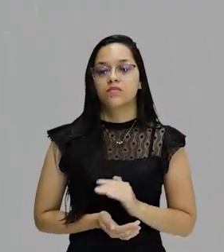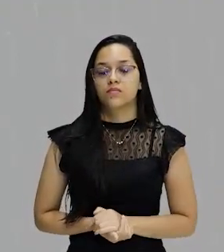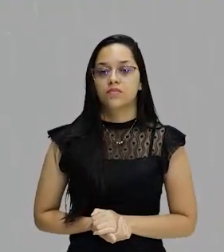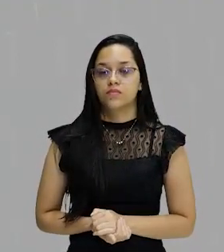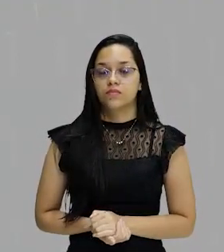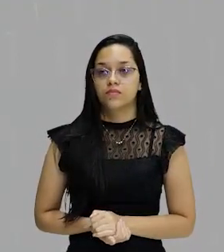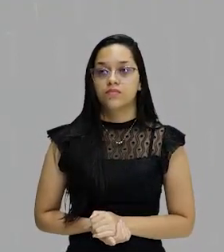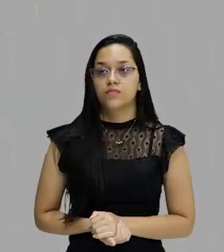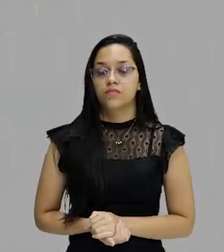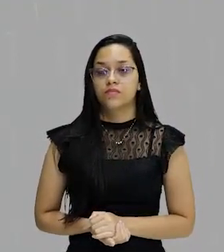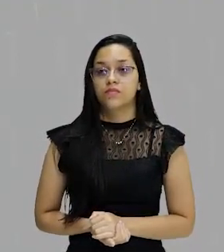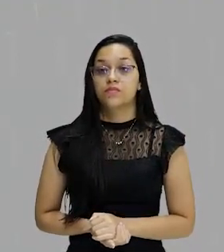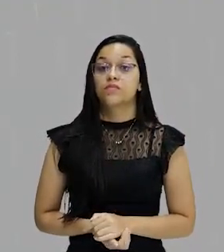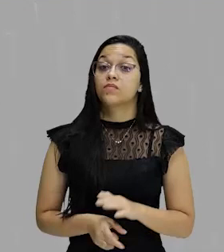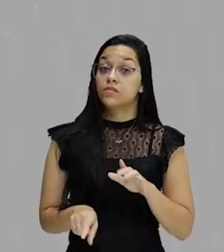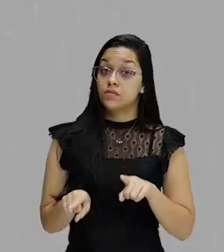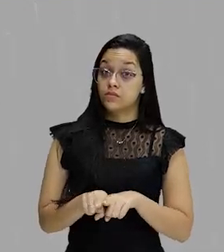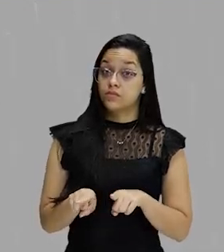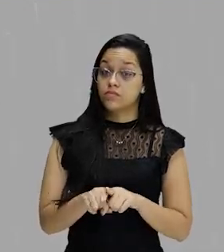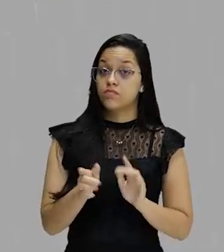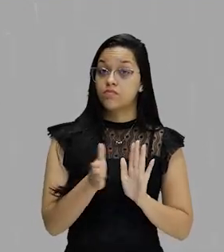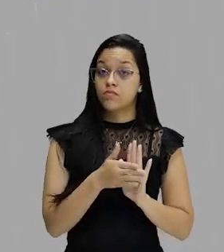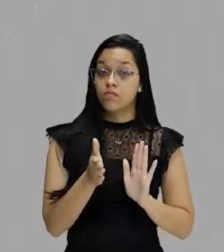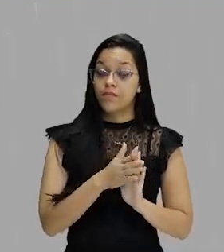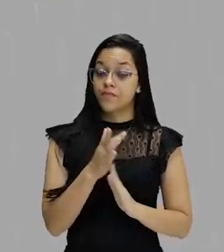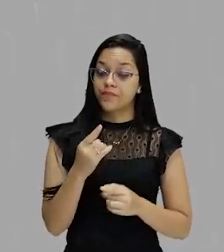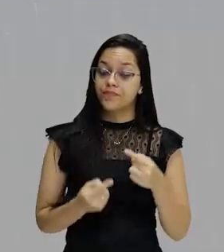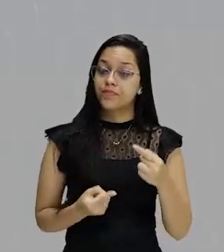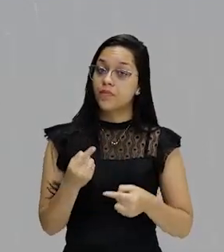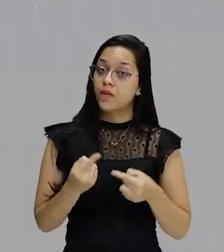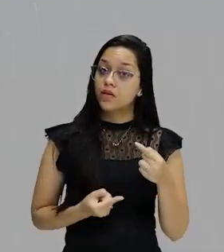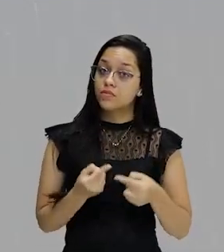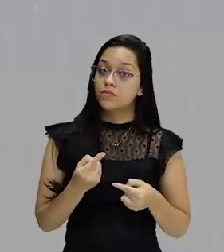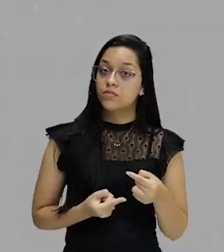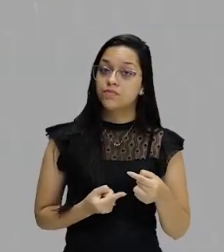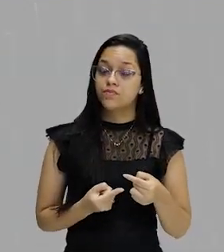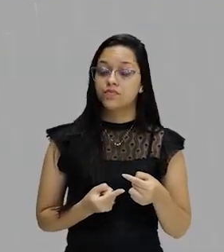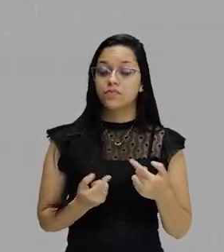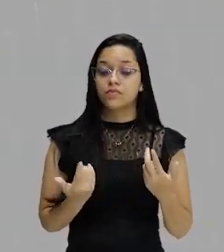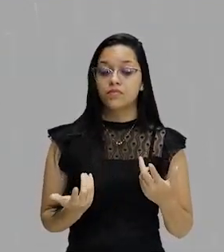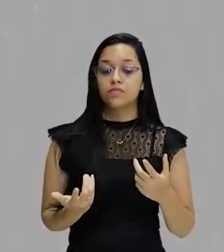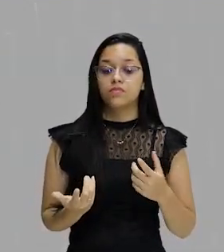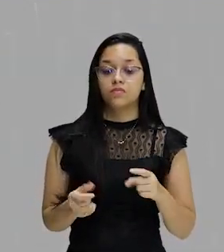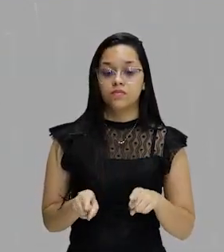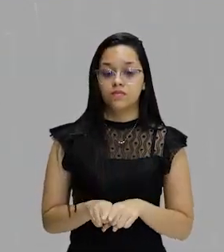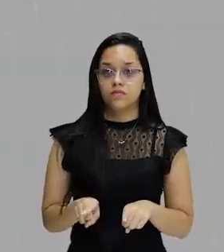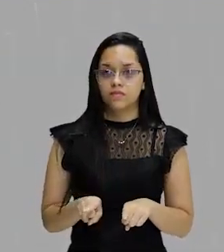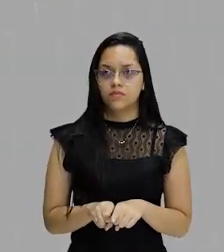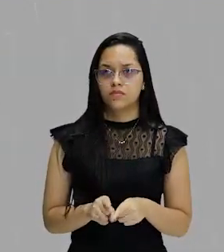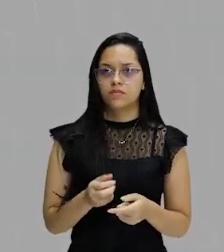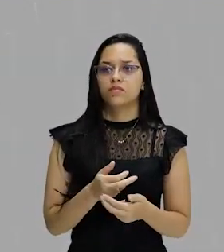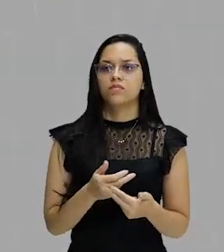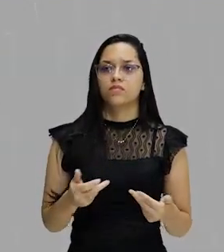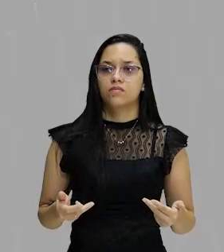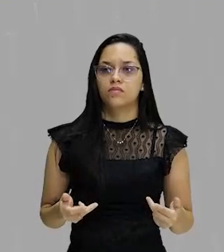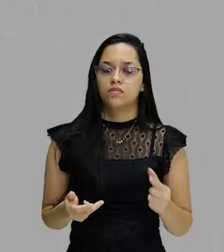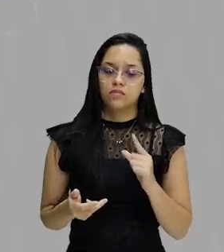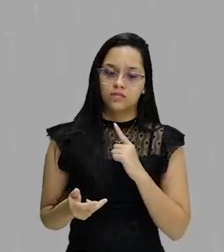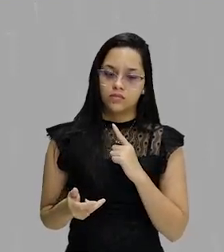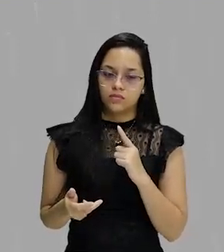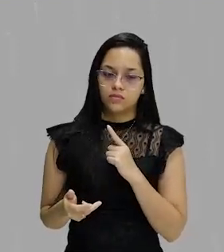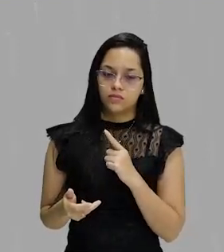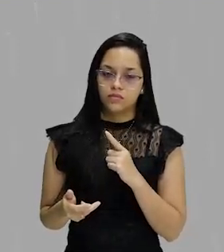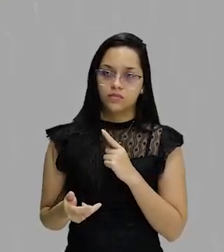brasileira. Ele propõe uma discussão da realidade brasileira, tá? Inclusive levando em